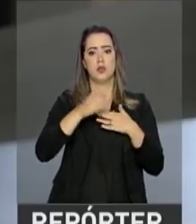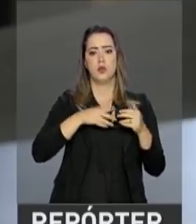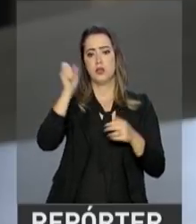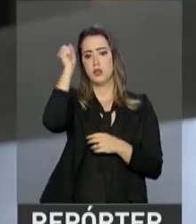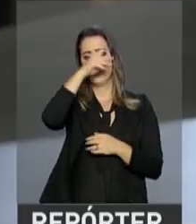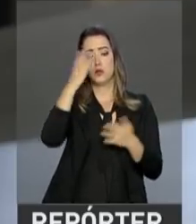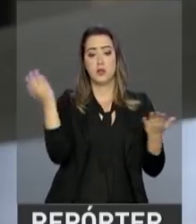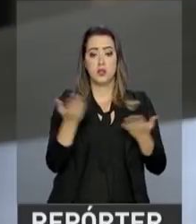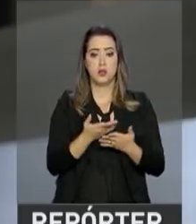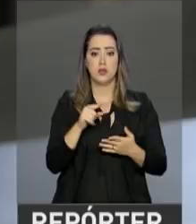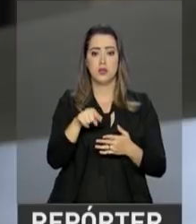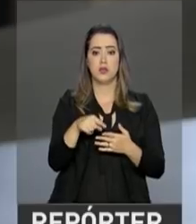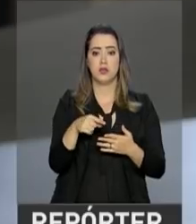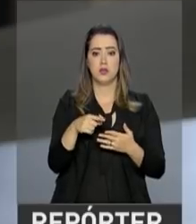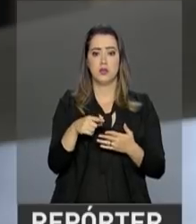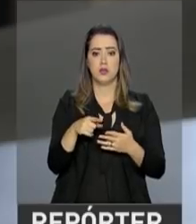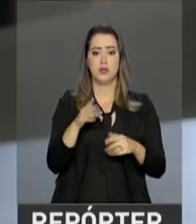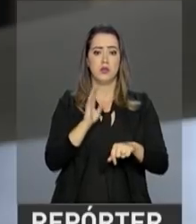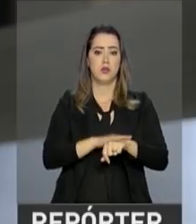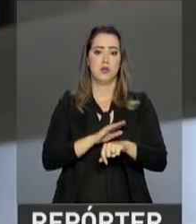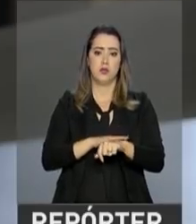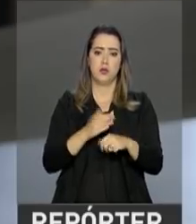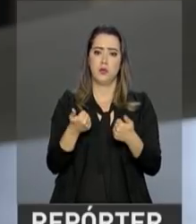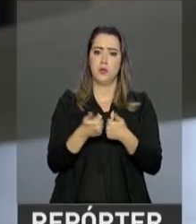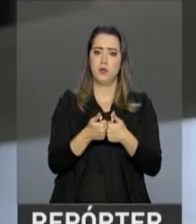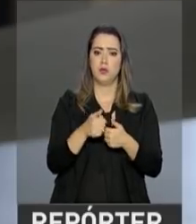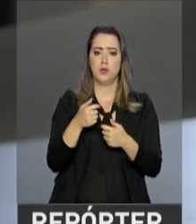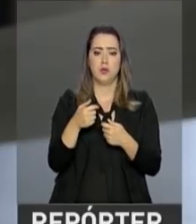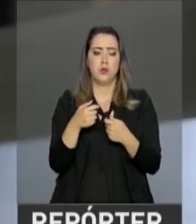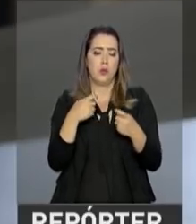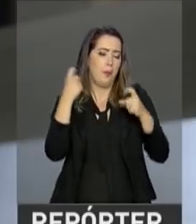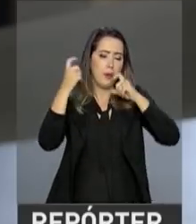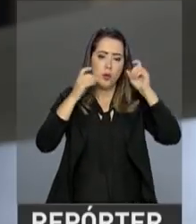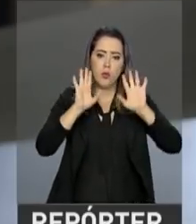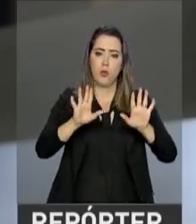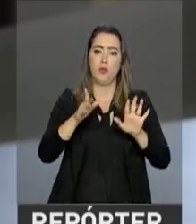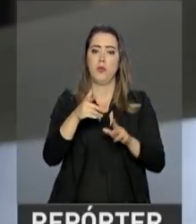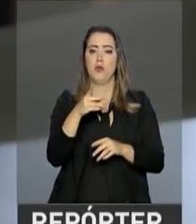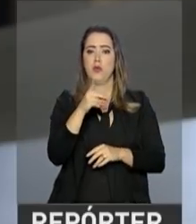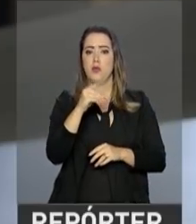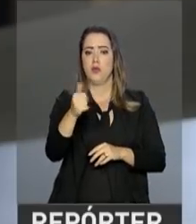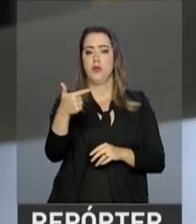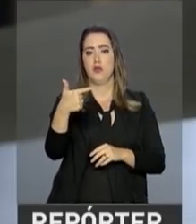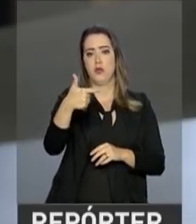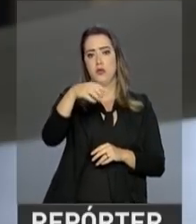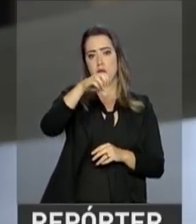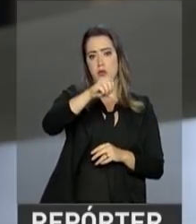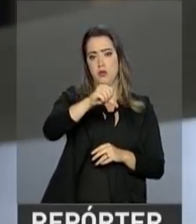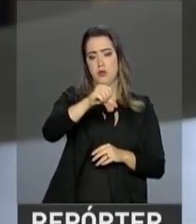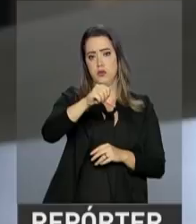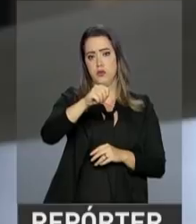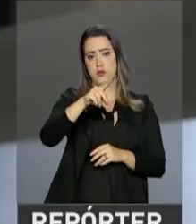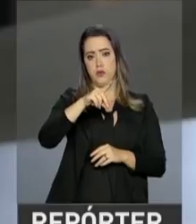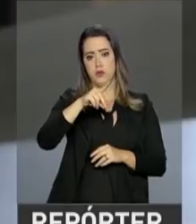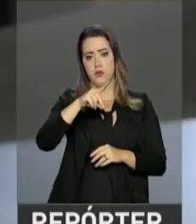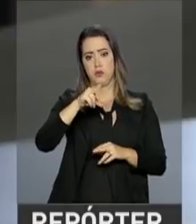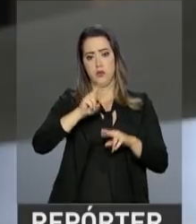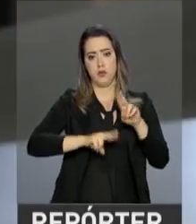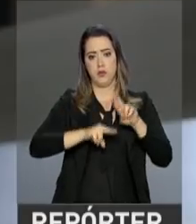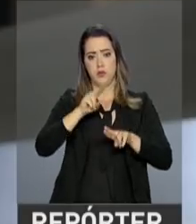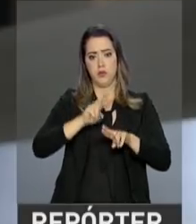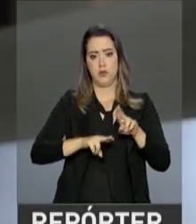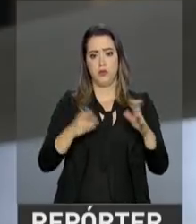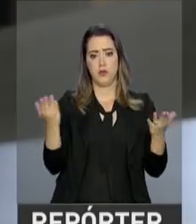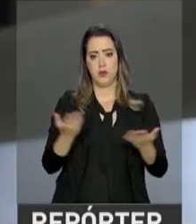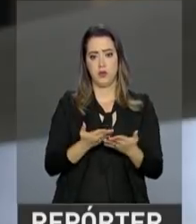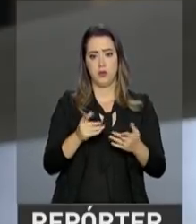nesse momento espremido pela pressão do tempo não se preocupe com isso é o dia 29 de junho é o deadline data limite por